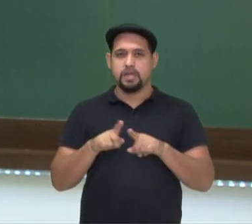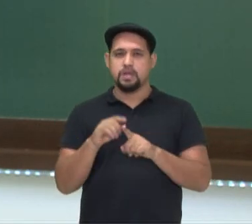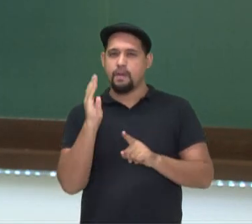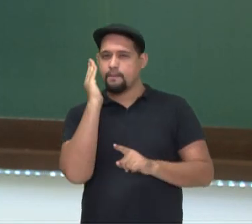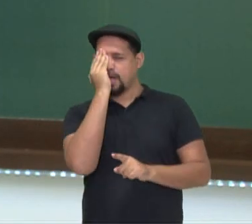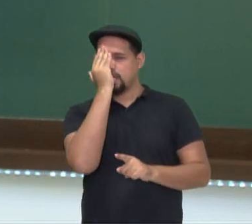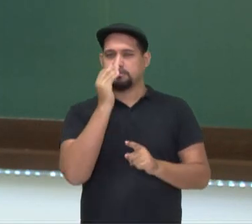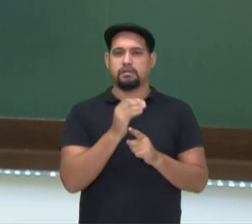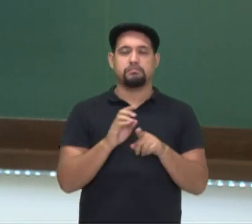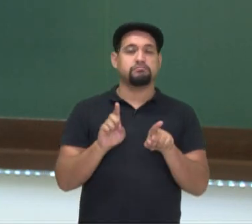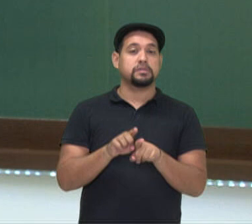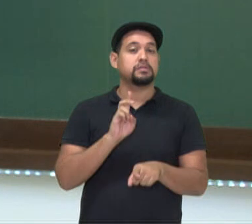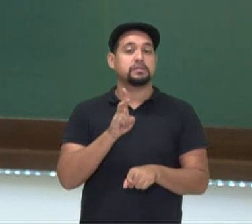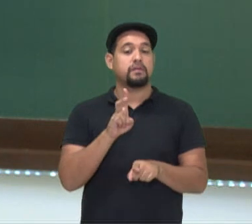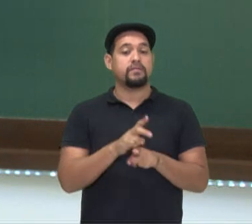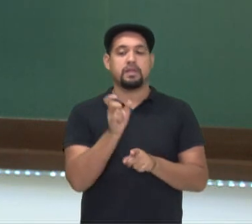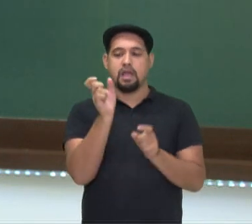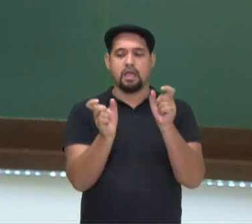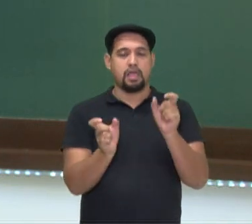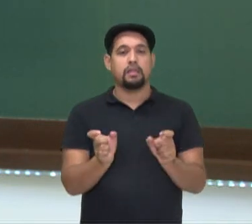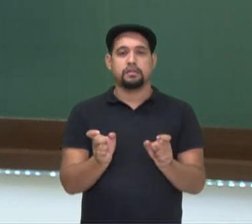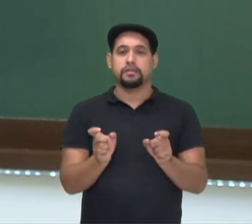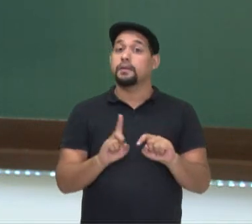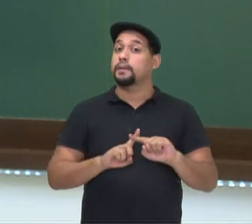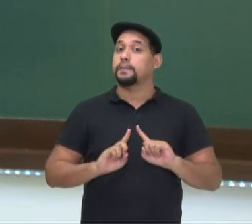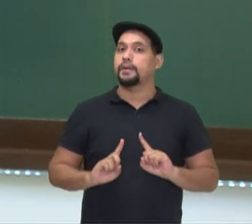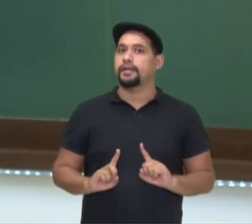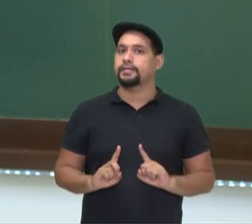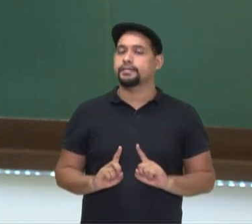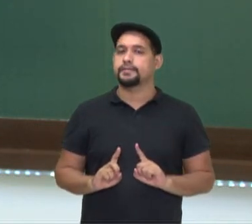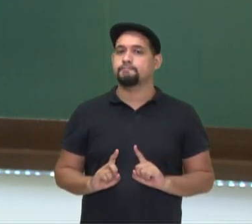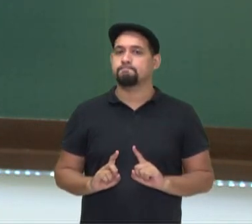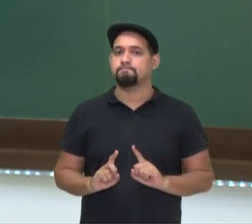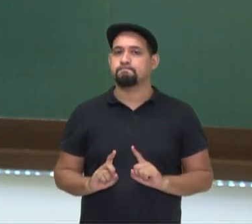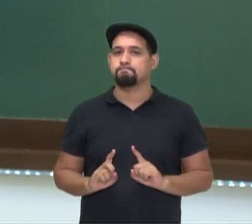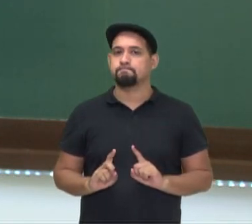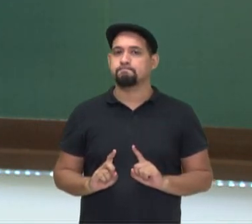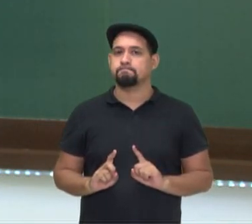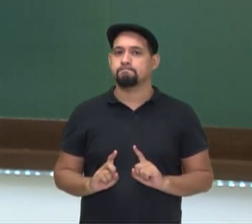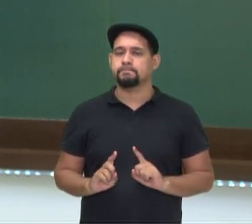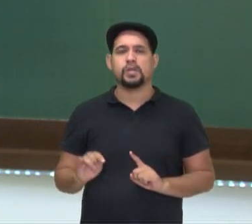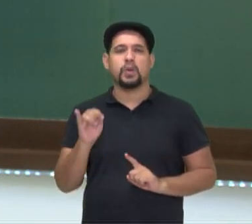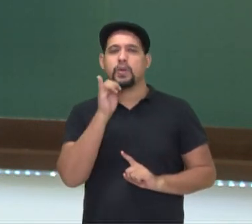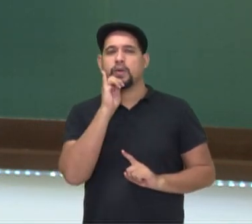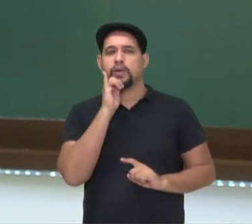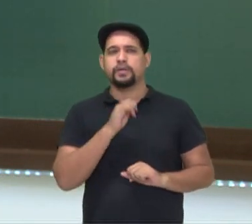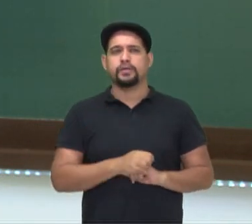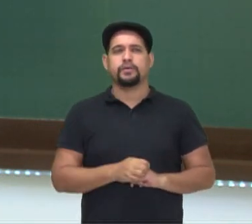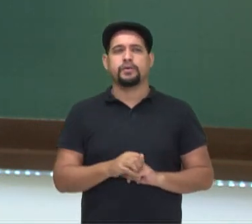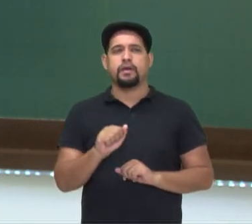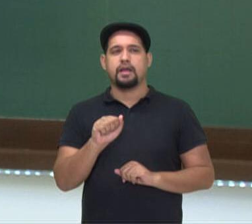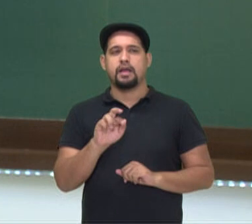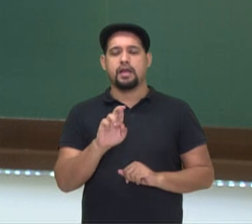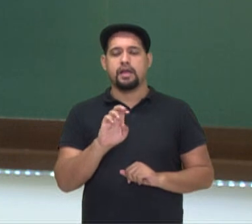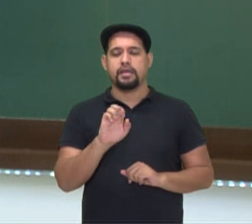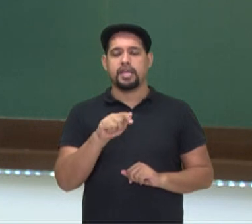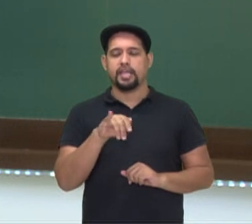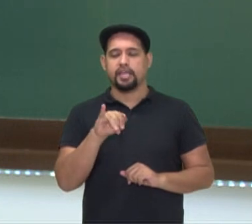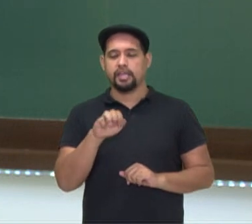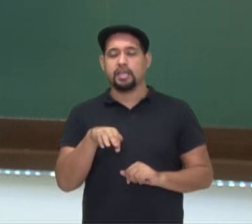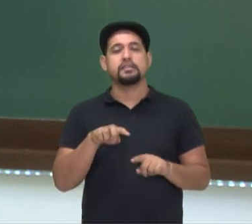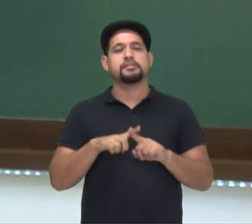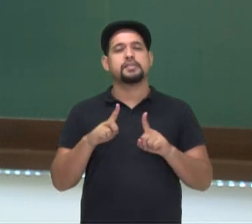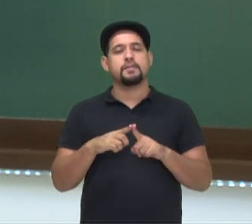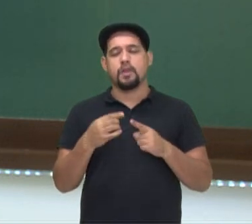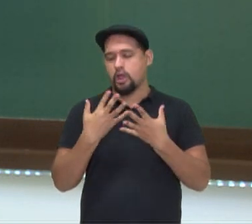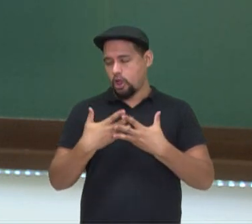máscaras, sempre vão ser as mesmas características, né? Então, por exemplo, o Arlequim vai ter sempre uma roupa colorida, feitas